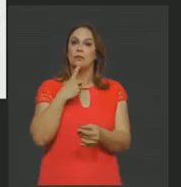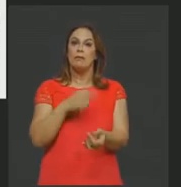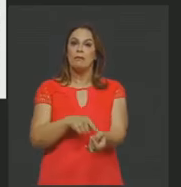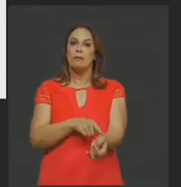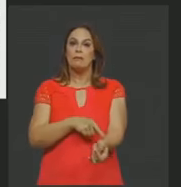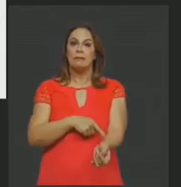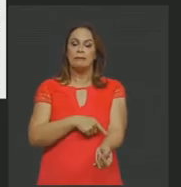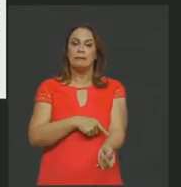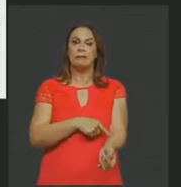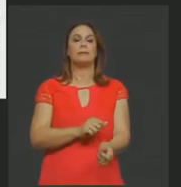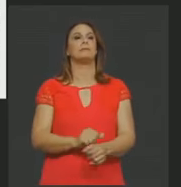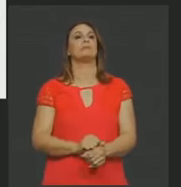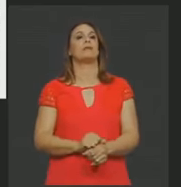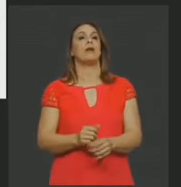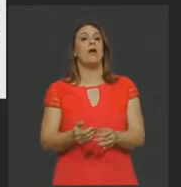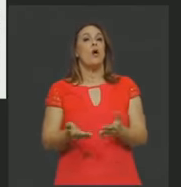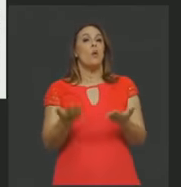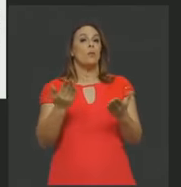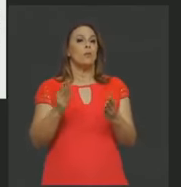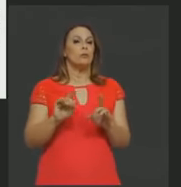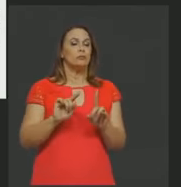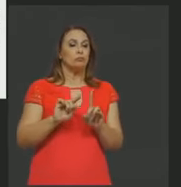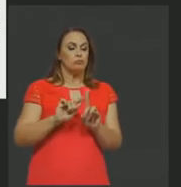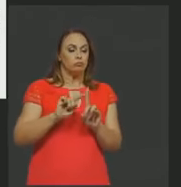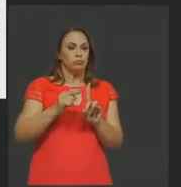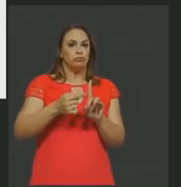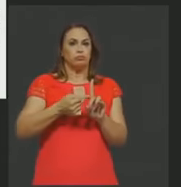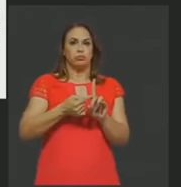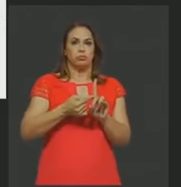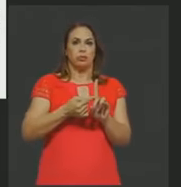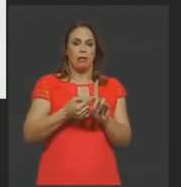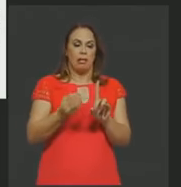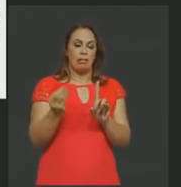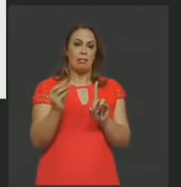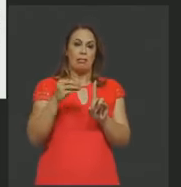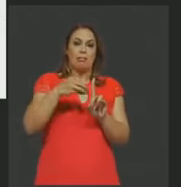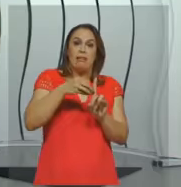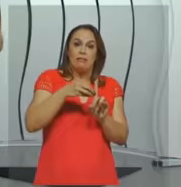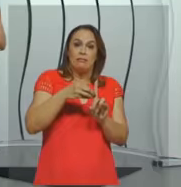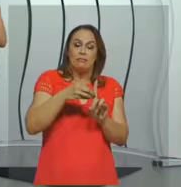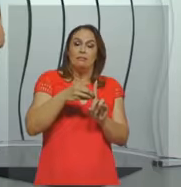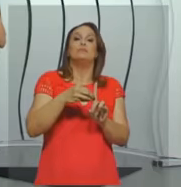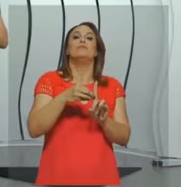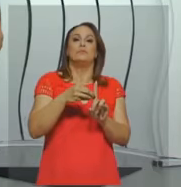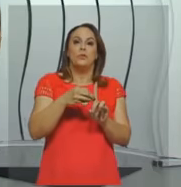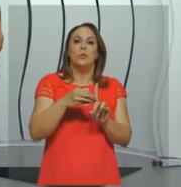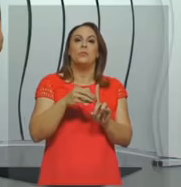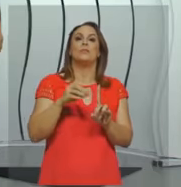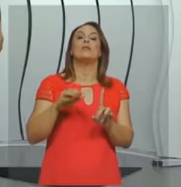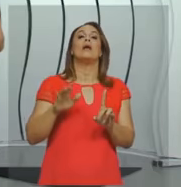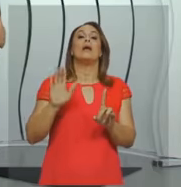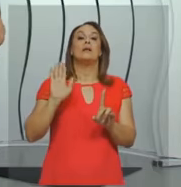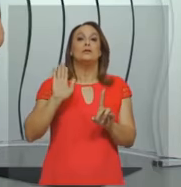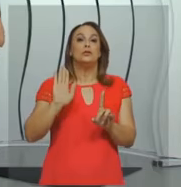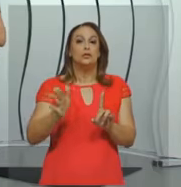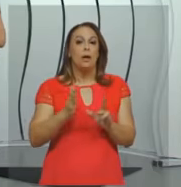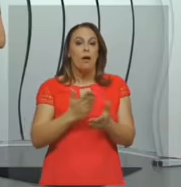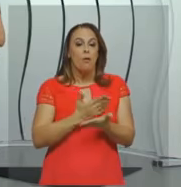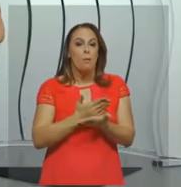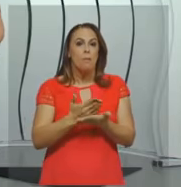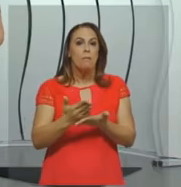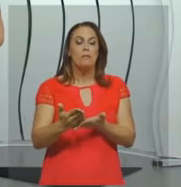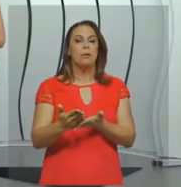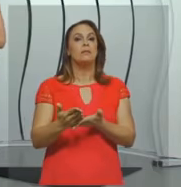barriga da mãe, né, a gente é um feto, né, inicialmente o fígado baço produz as células vermelhas. Em torno de 7 meses já